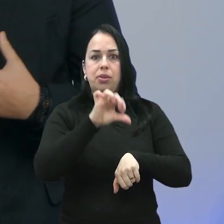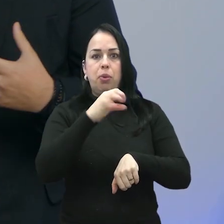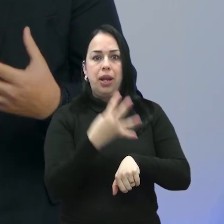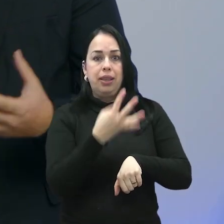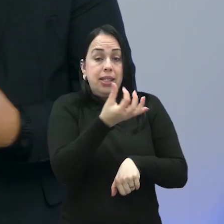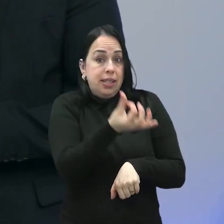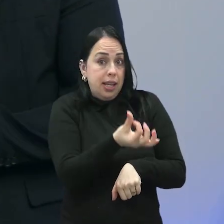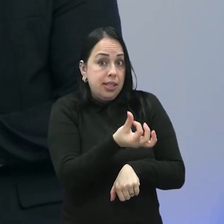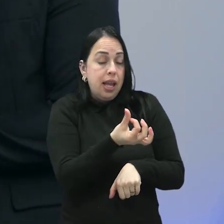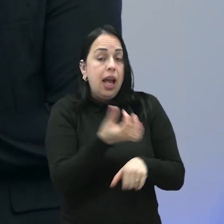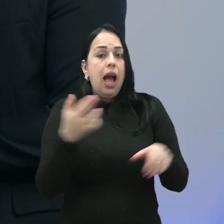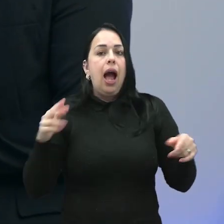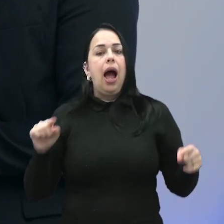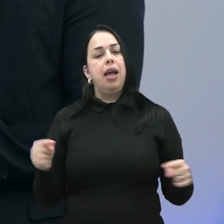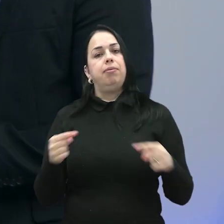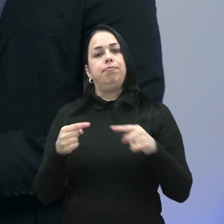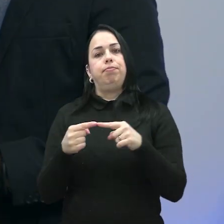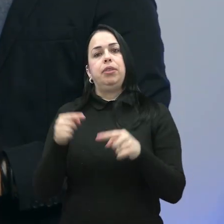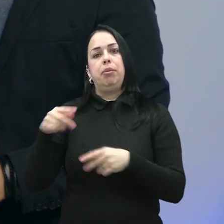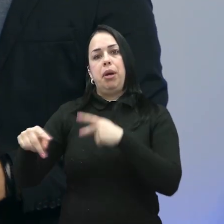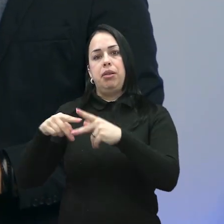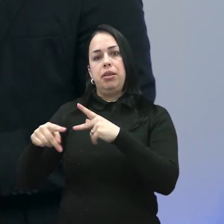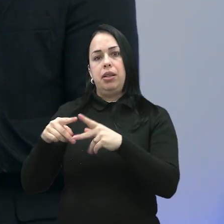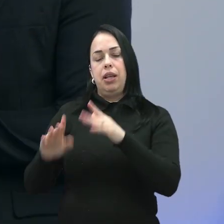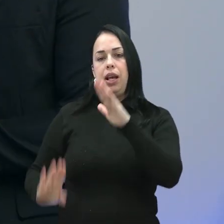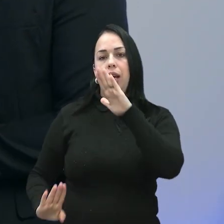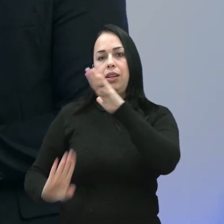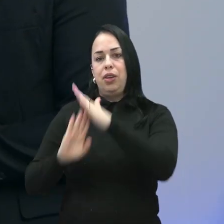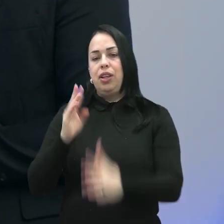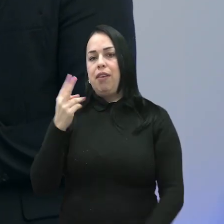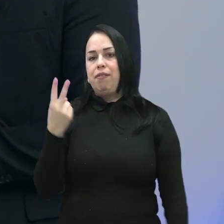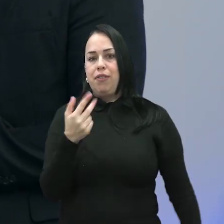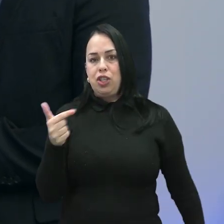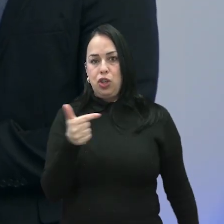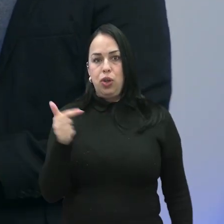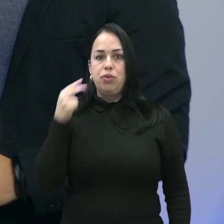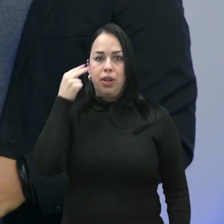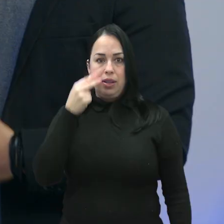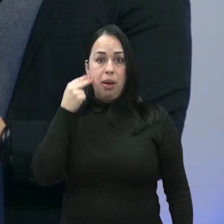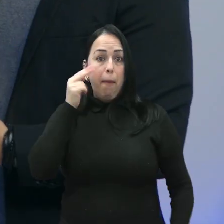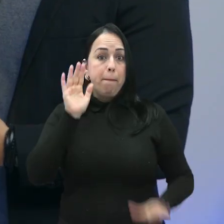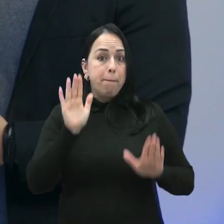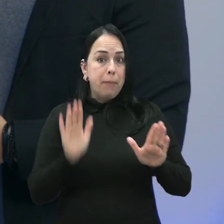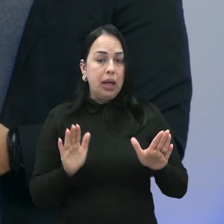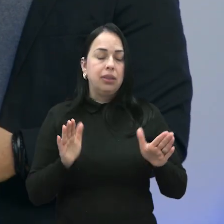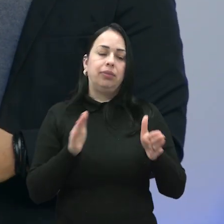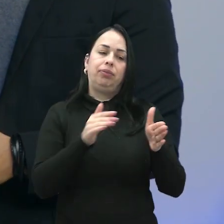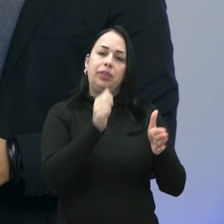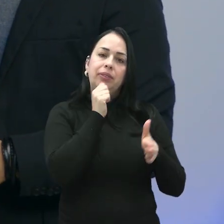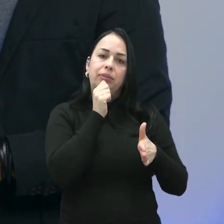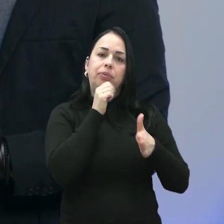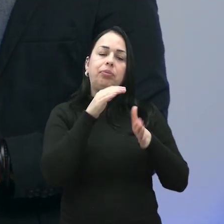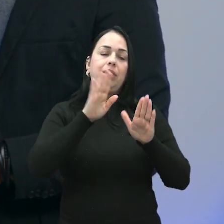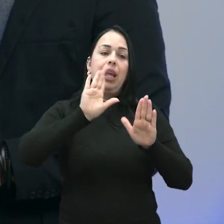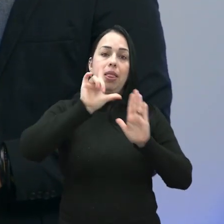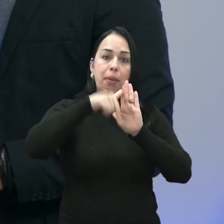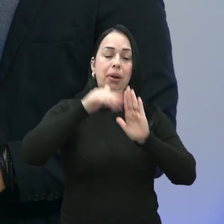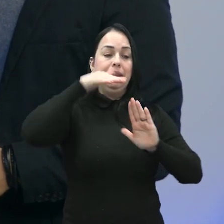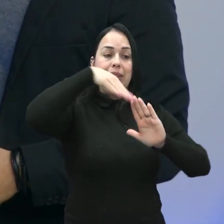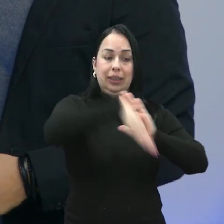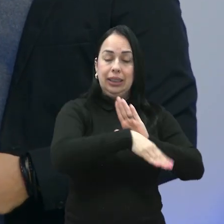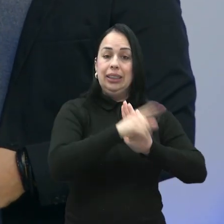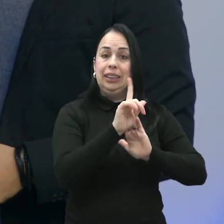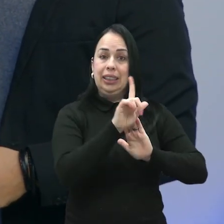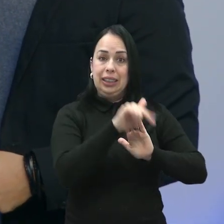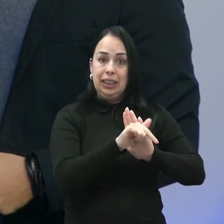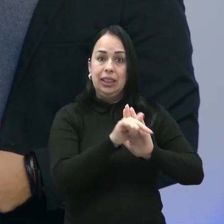com novas regras, São José dos Campos chegou aí a 22 vereadores, né? Mesmo assim, com o tempo, ainda houve uma nova queda para